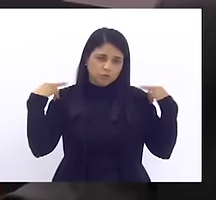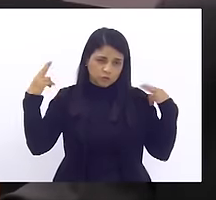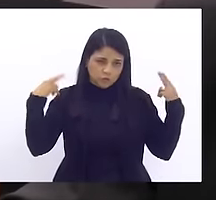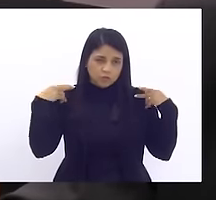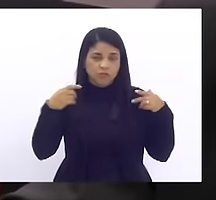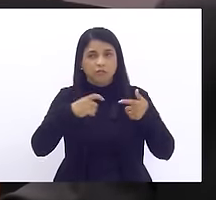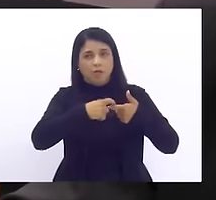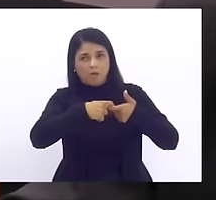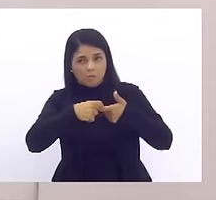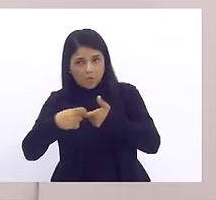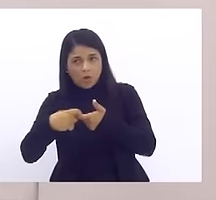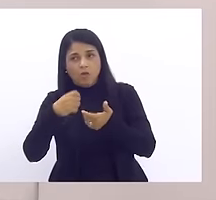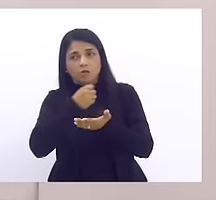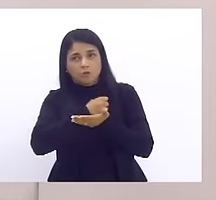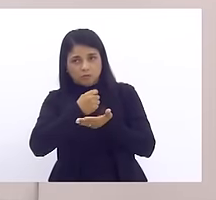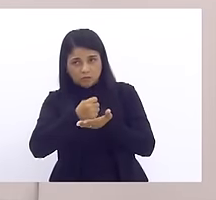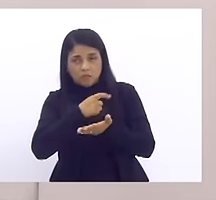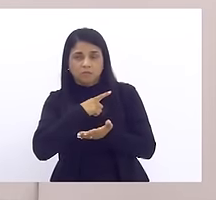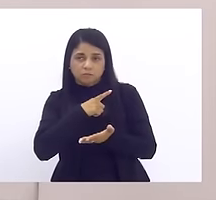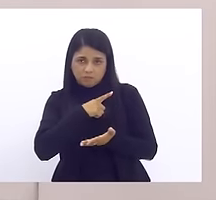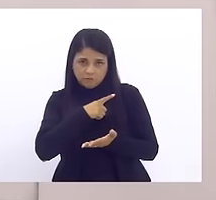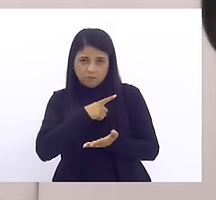os contratos